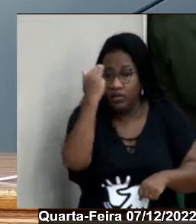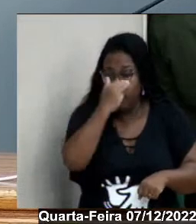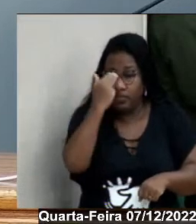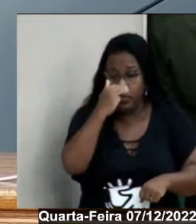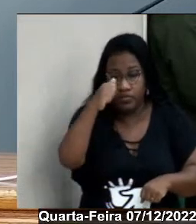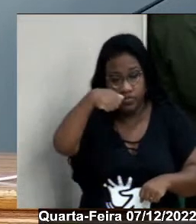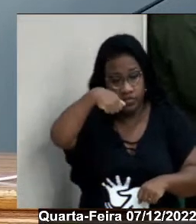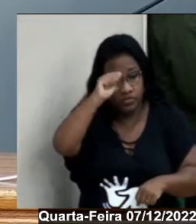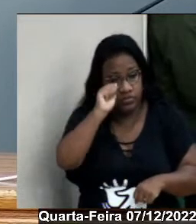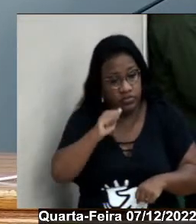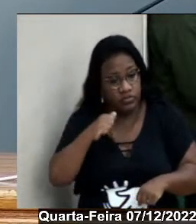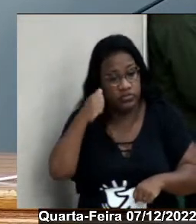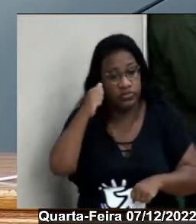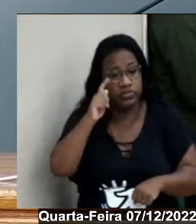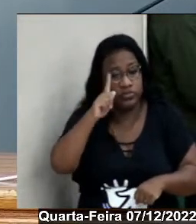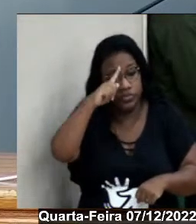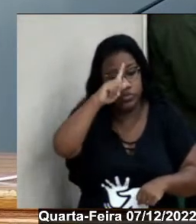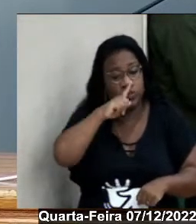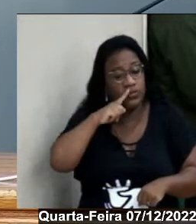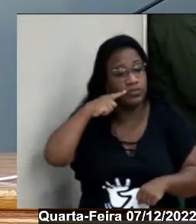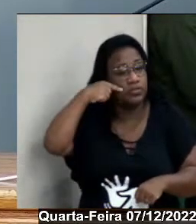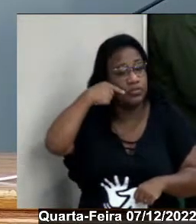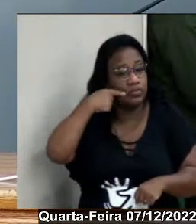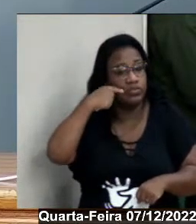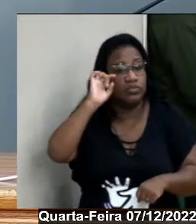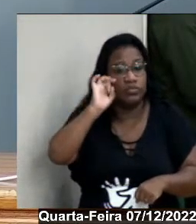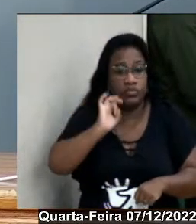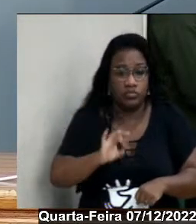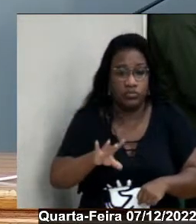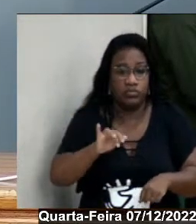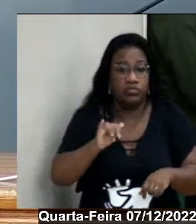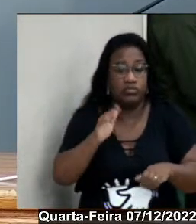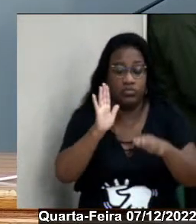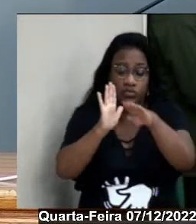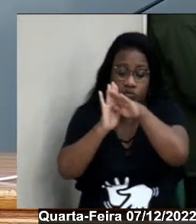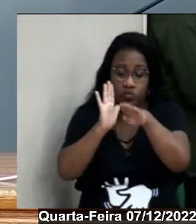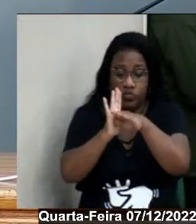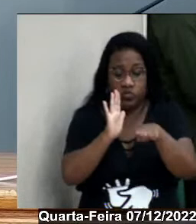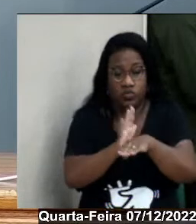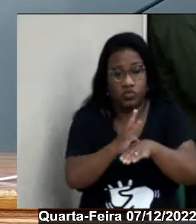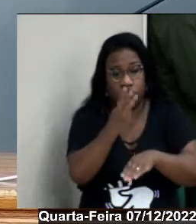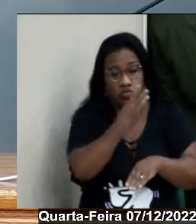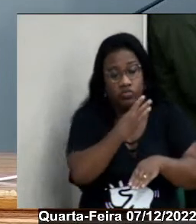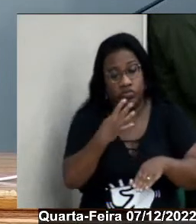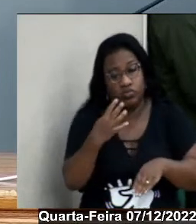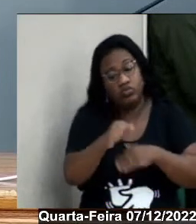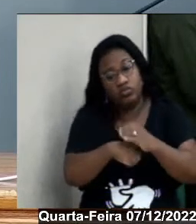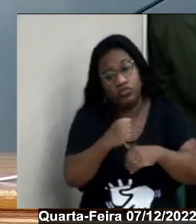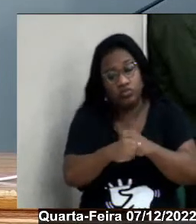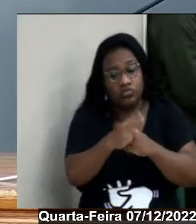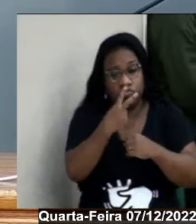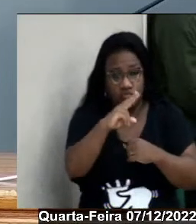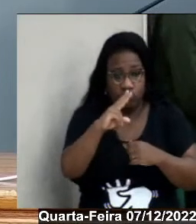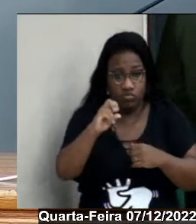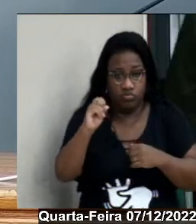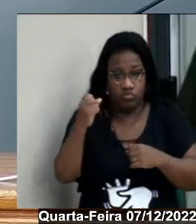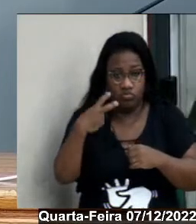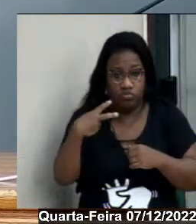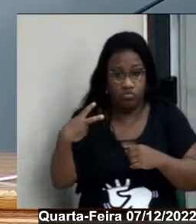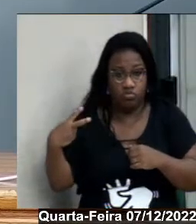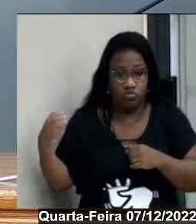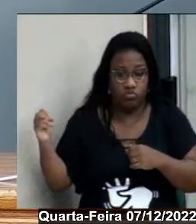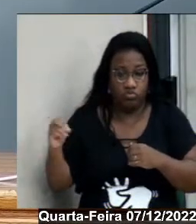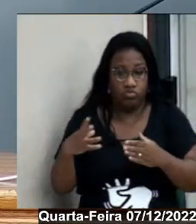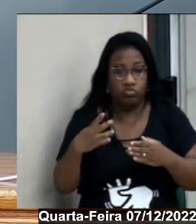Abel Rodrigues Arantes, Aline Lima dos Santos, Gideon Santos Nascimento, Sander Casa da Conceição. Projeto de lei número 84/2022,